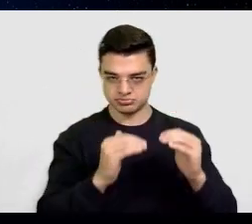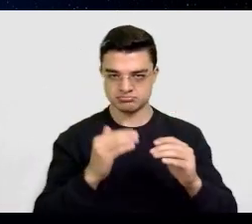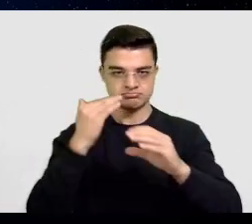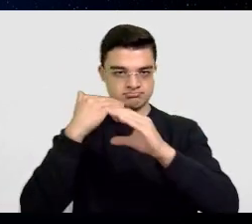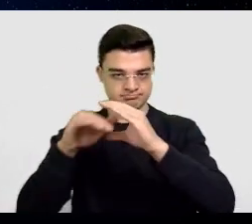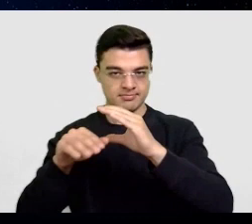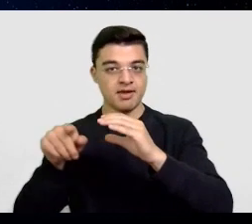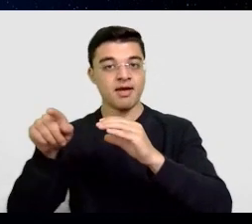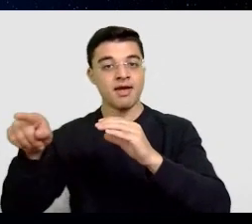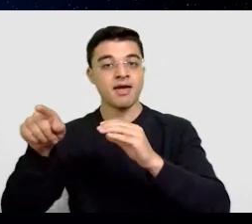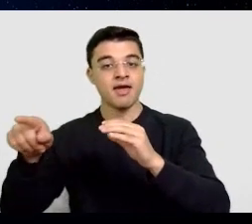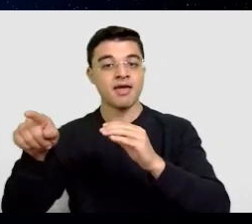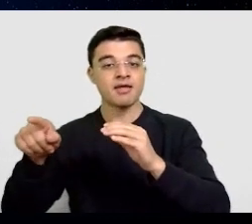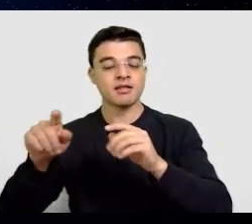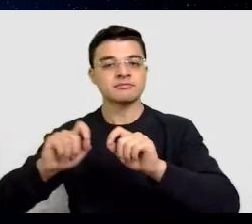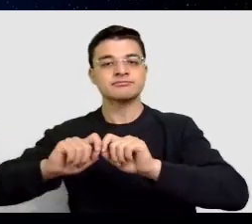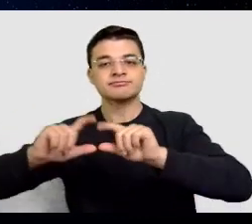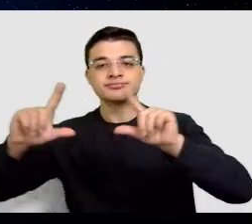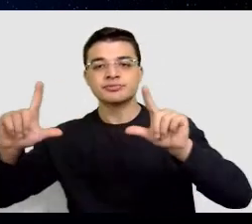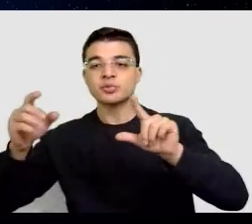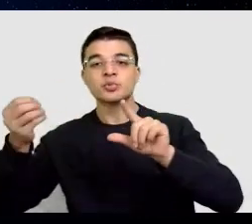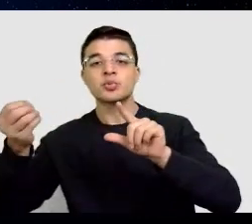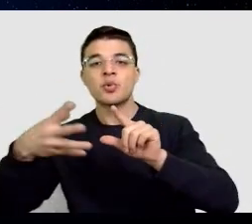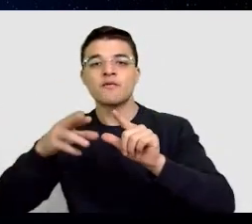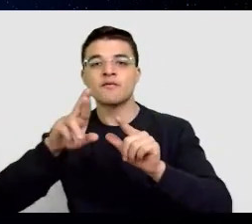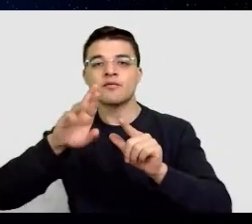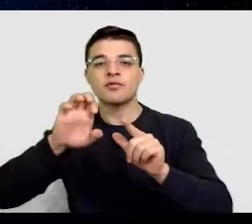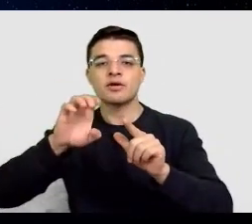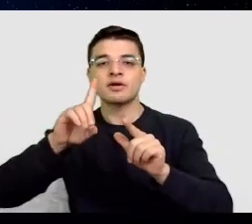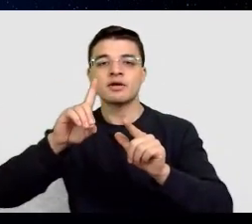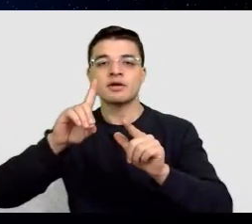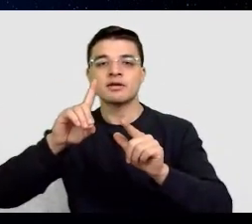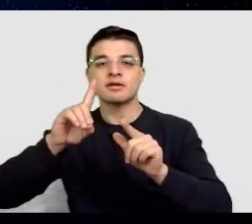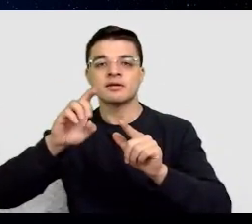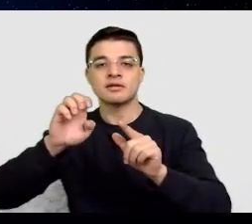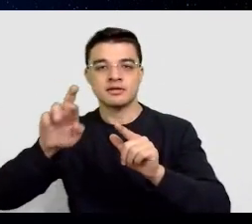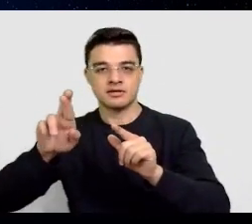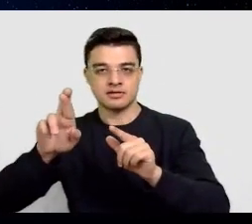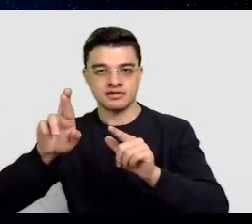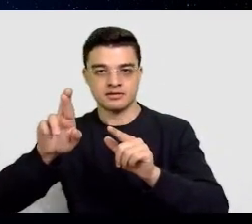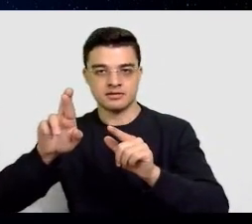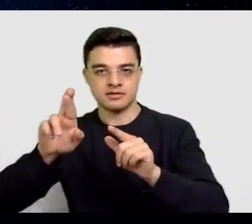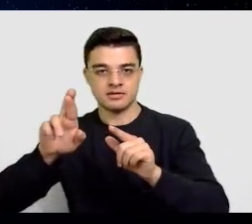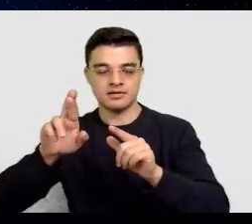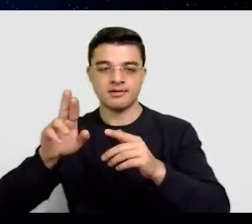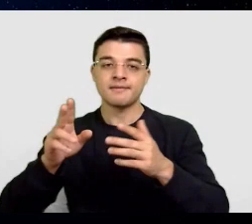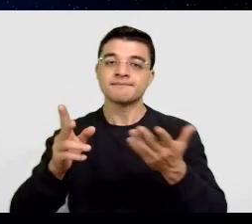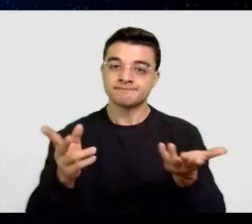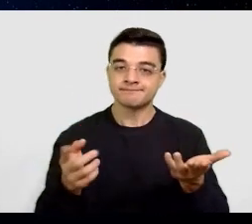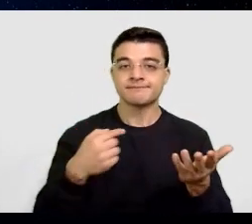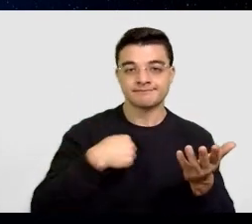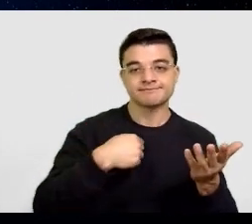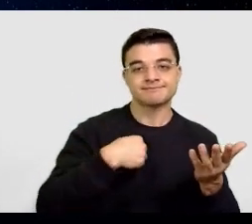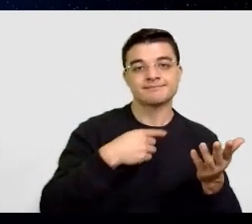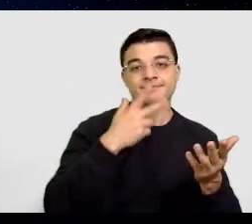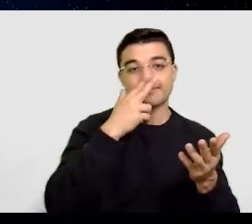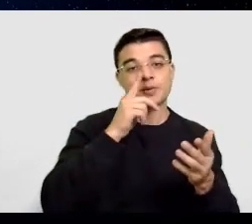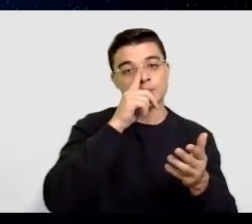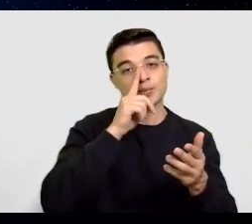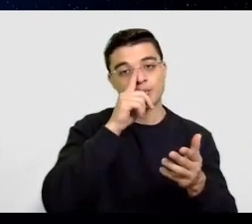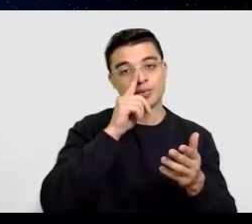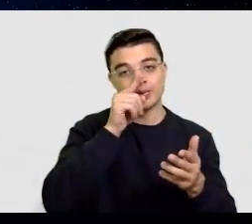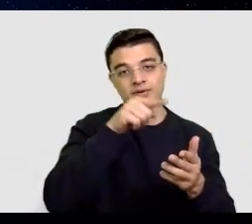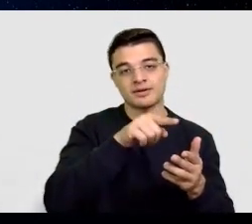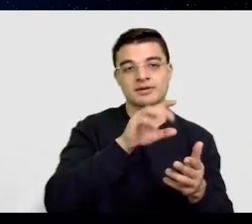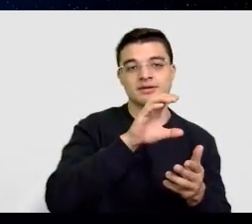EHT ali para frente como um novo header, confirmando que eu também tinha a vulnerabilidade de CRLF injection. E o